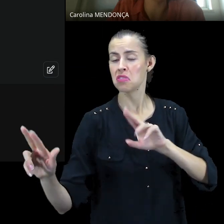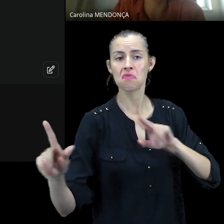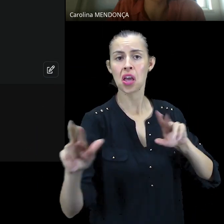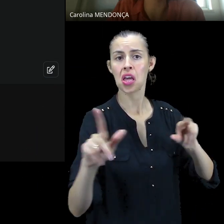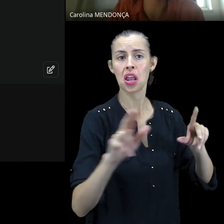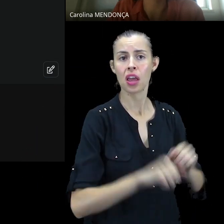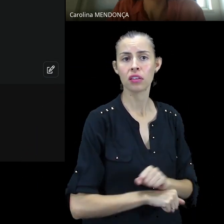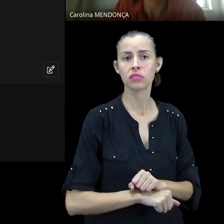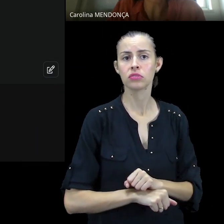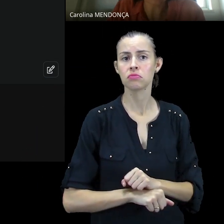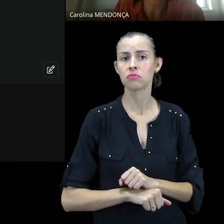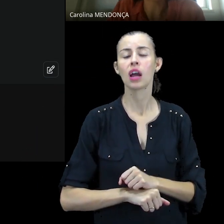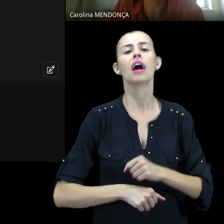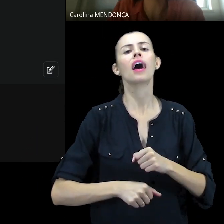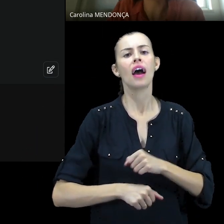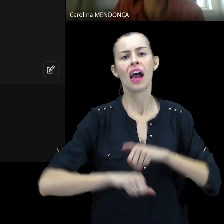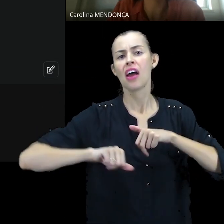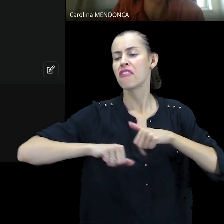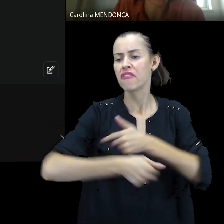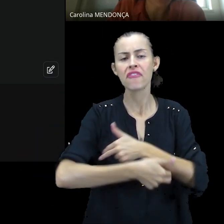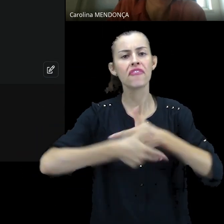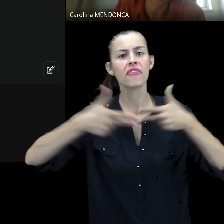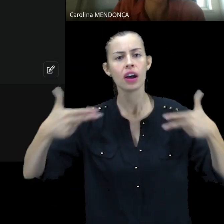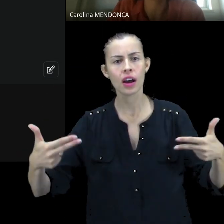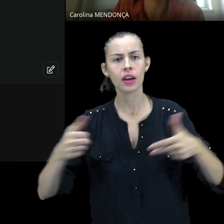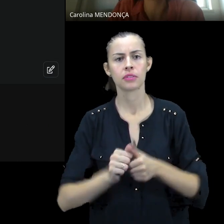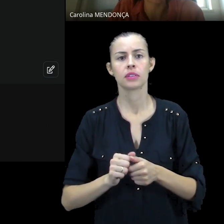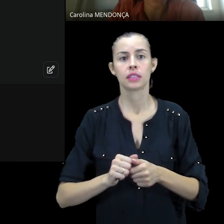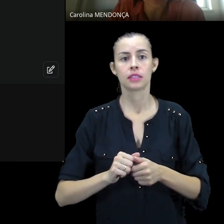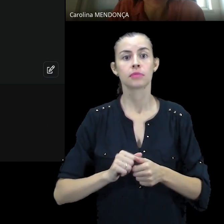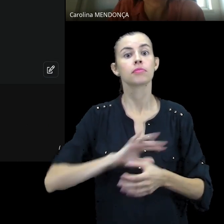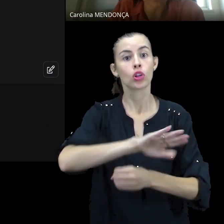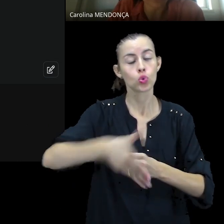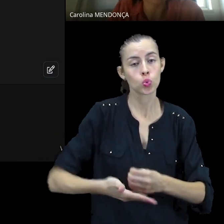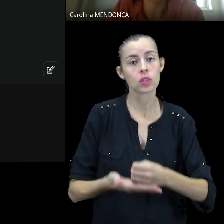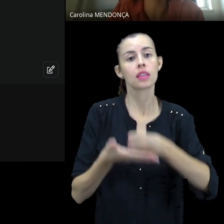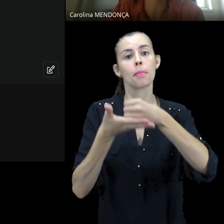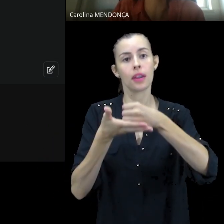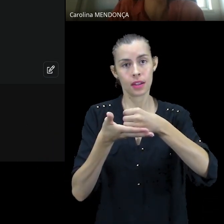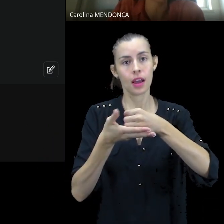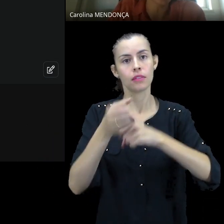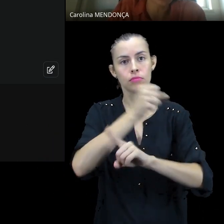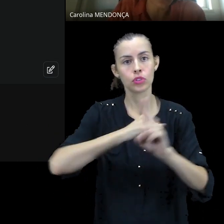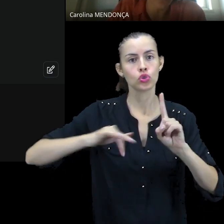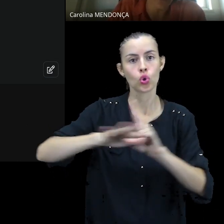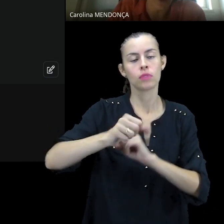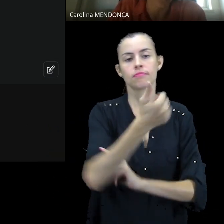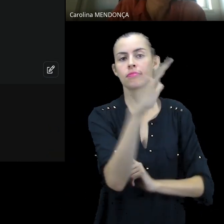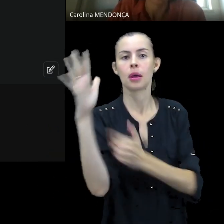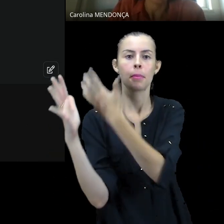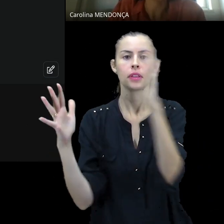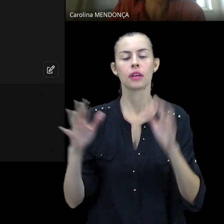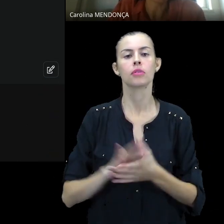e diversidades, laicidade do Estado, democracia na educação, transversalidade, vivência e globalidade, sustentabilidade